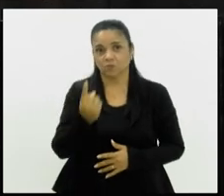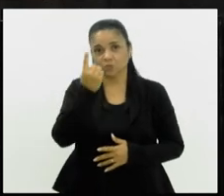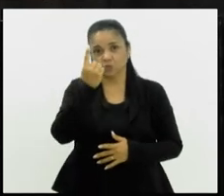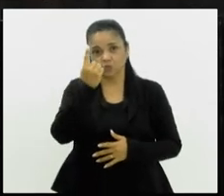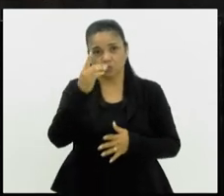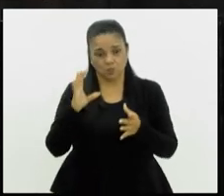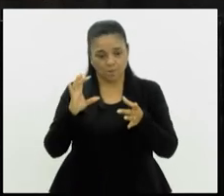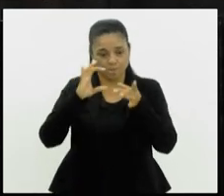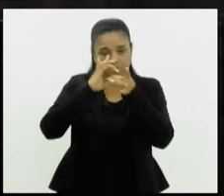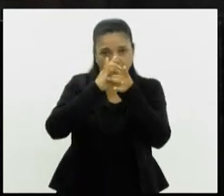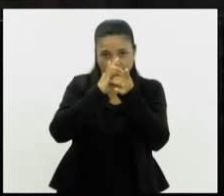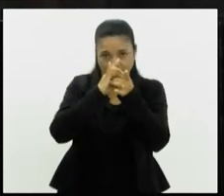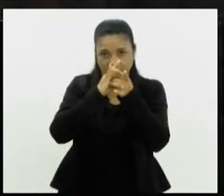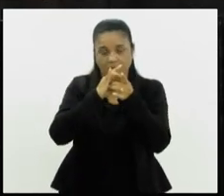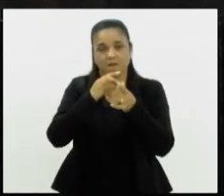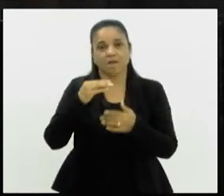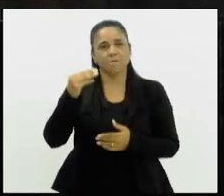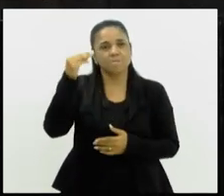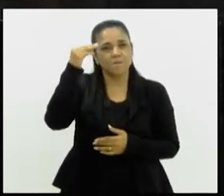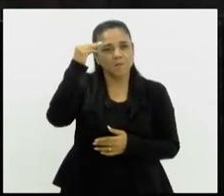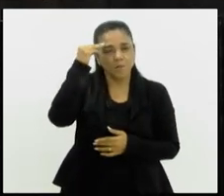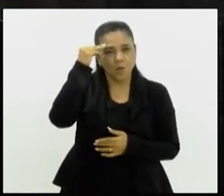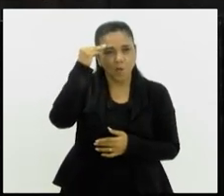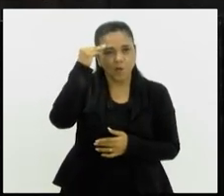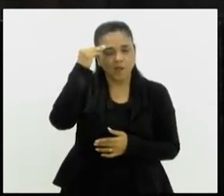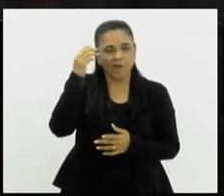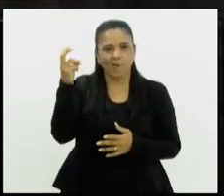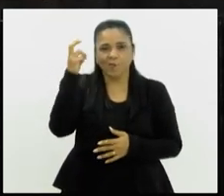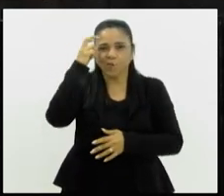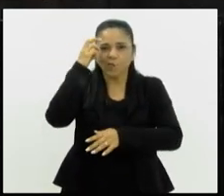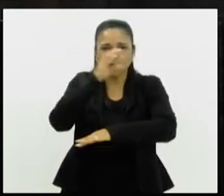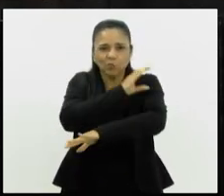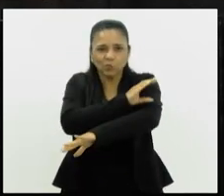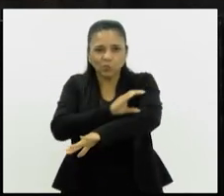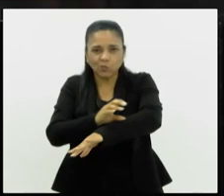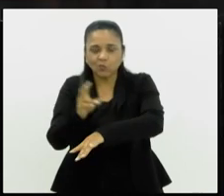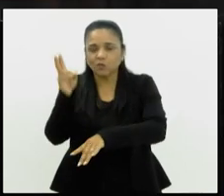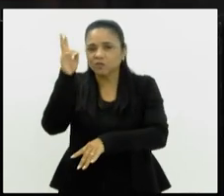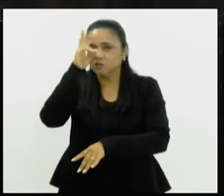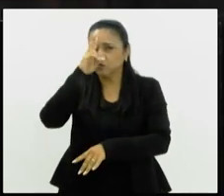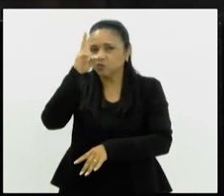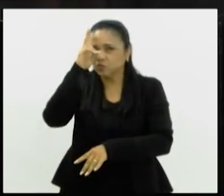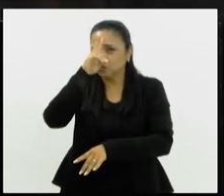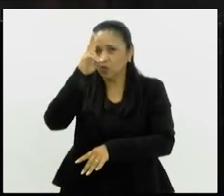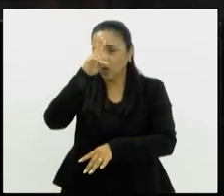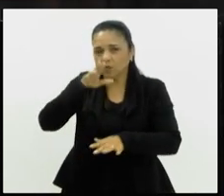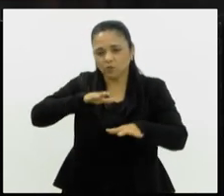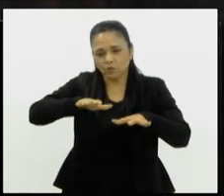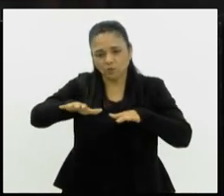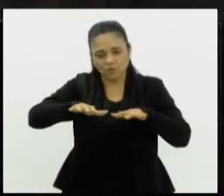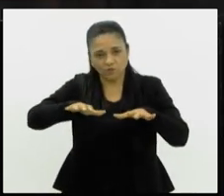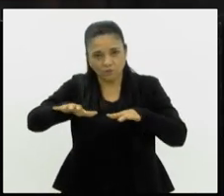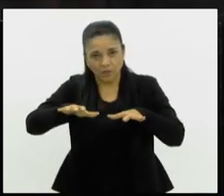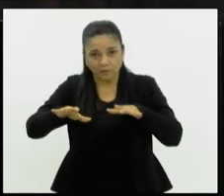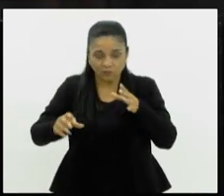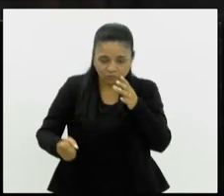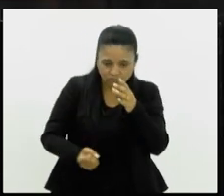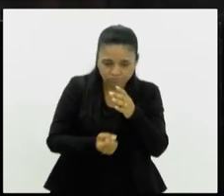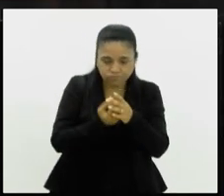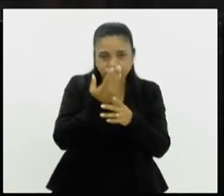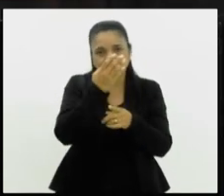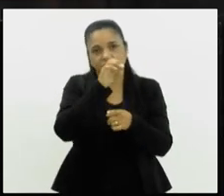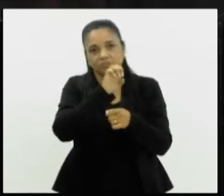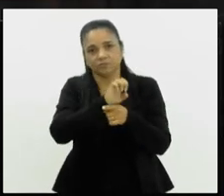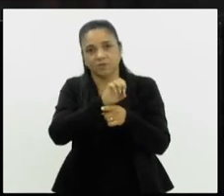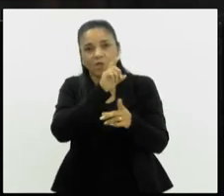preservar a memória, a cultura e história do movimento de unidade nascido no Estado do Rio de Janeiro, a partir